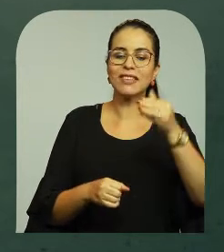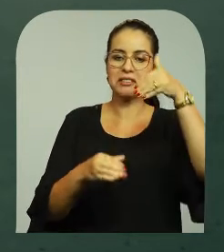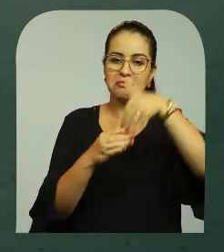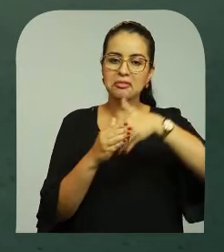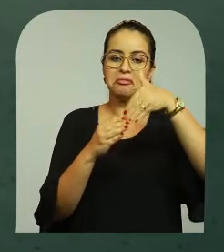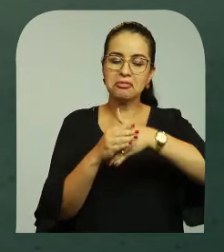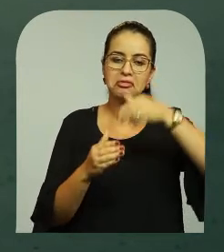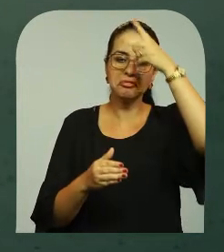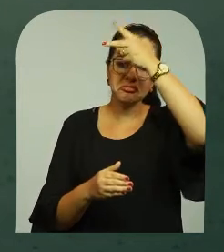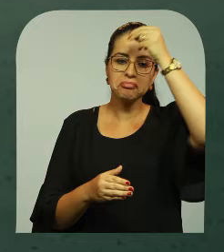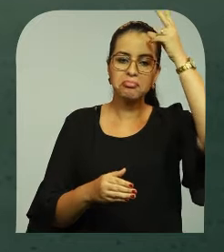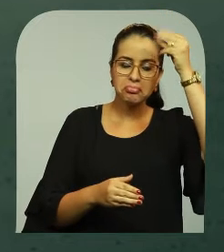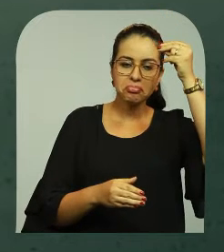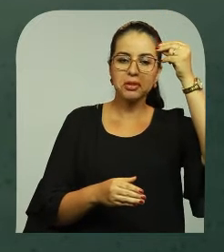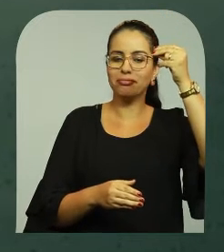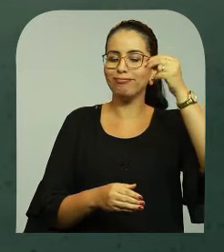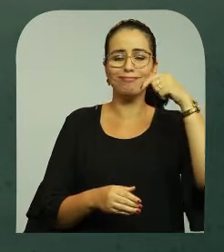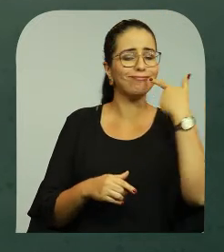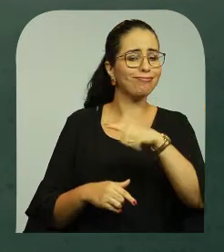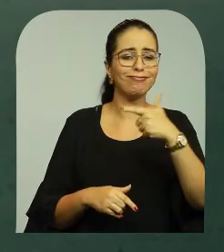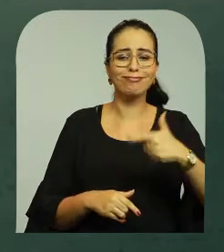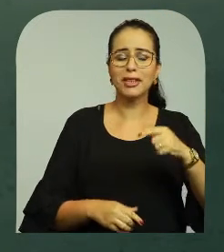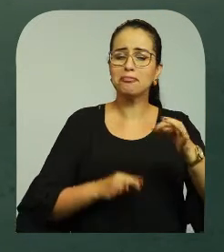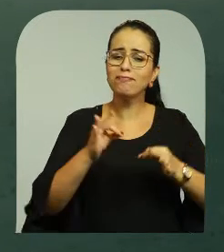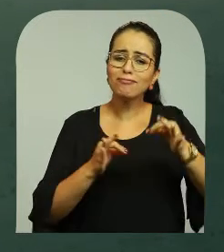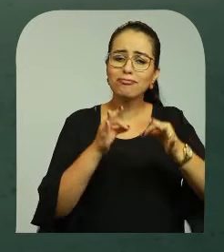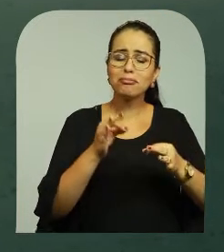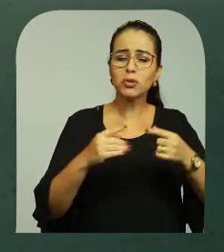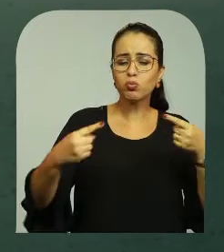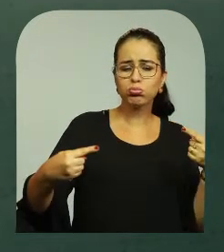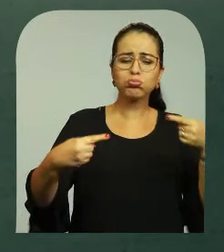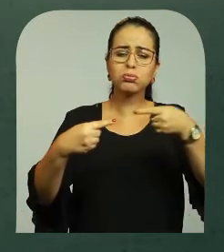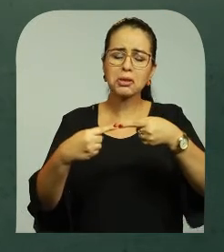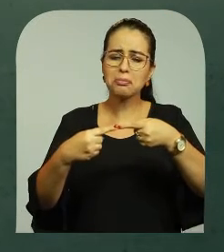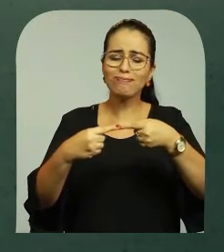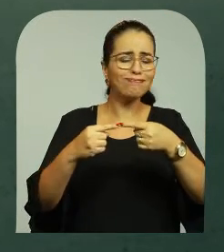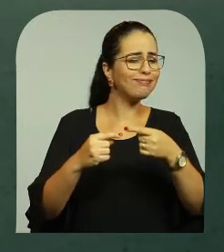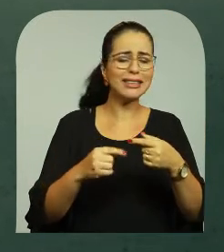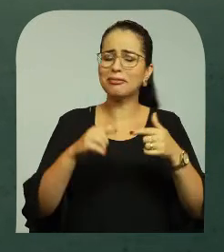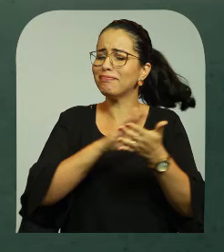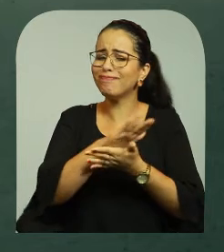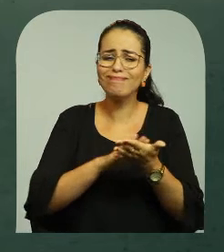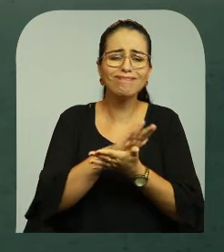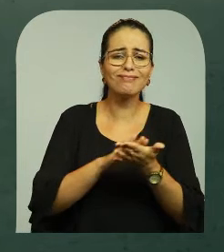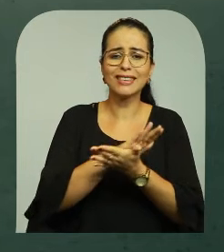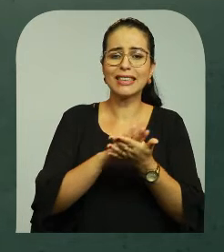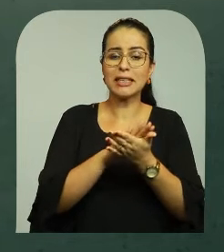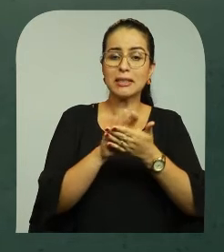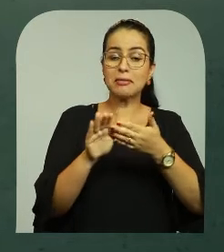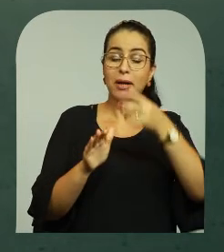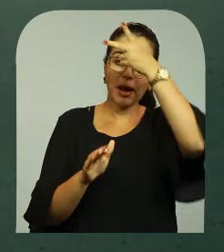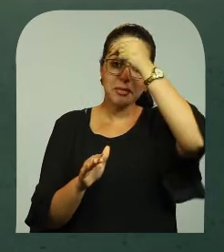anos elege e reelege prefeitos sem preparo, sem postura, sem organização, sem objetivos